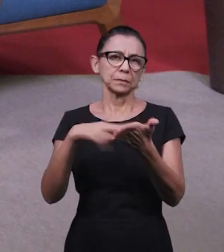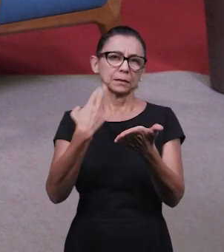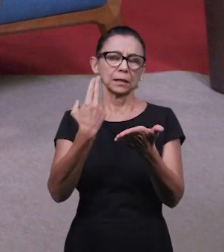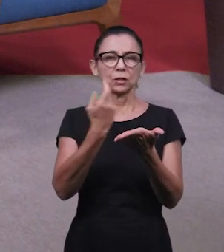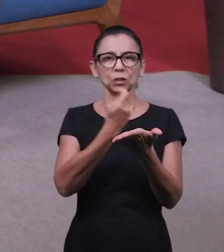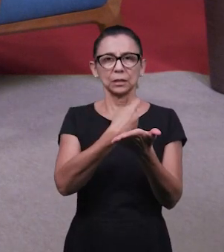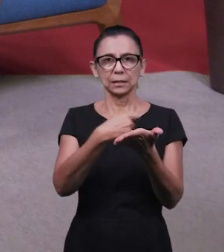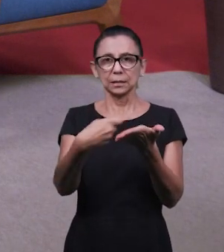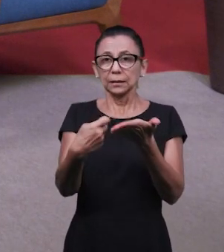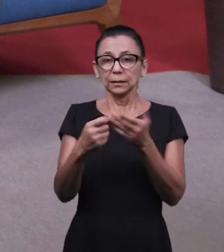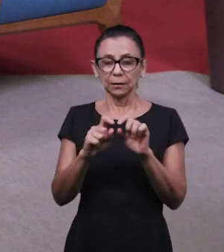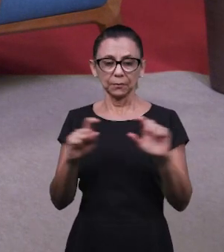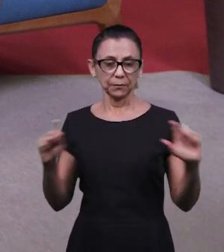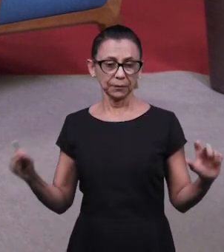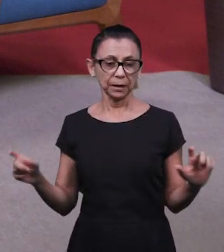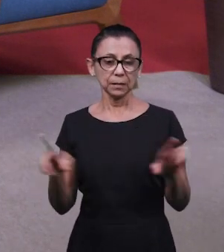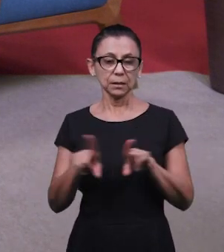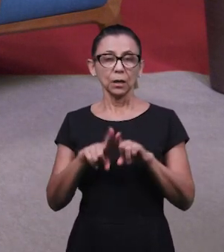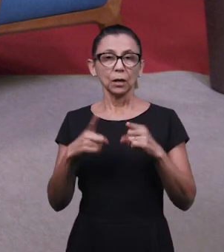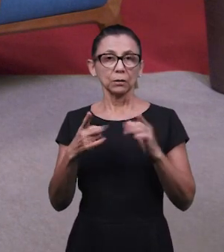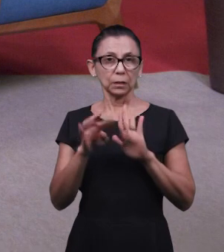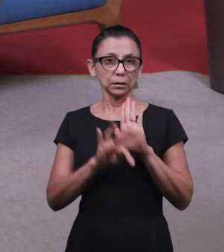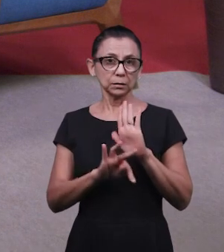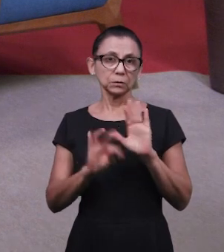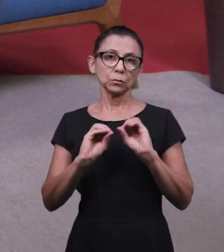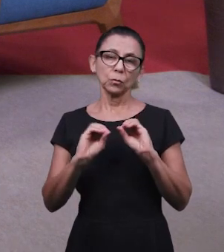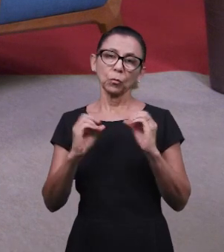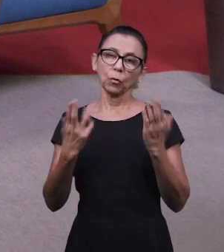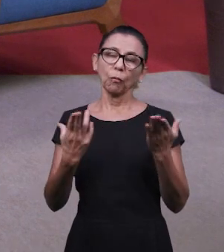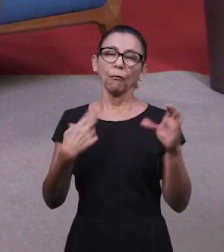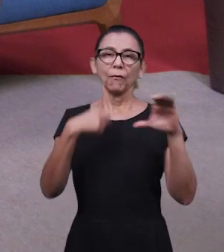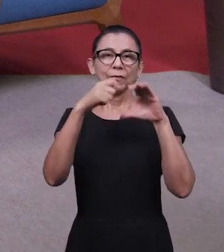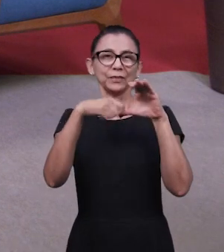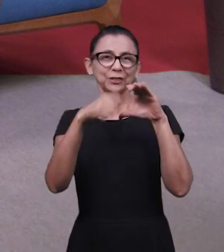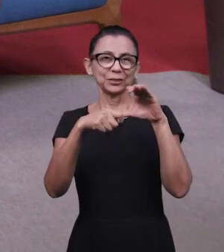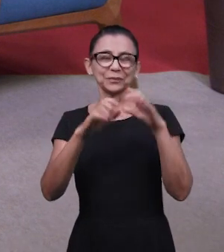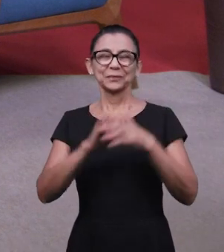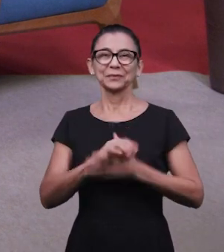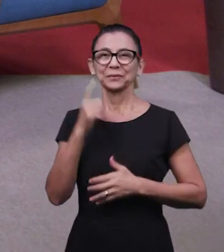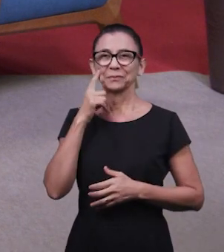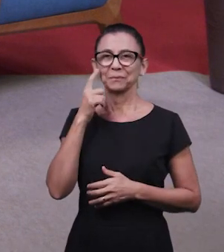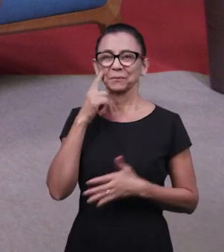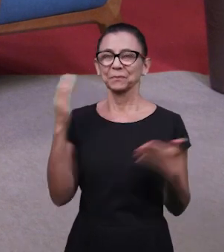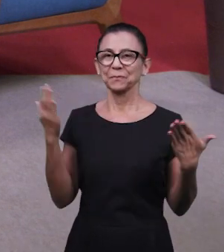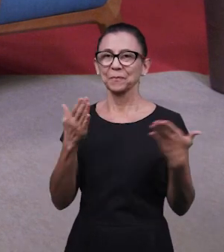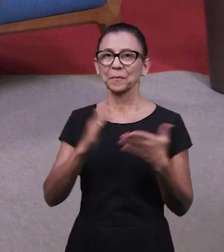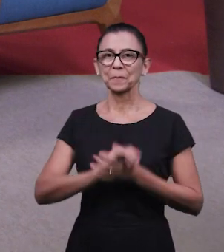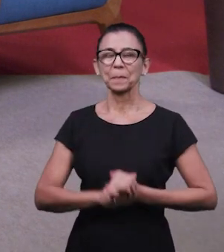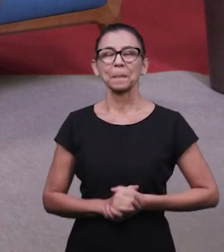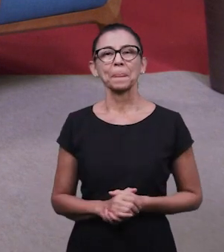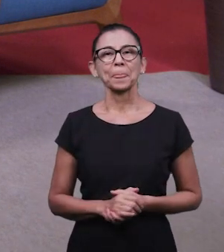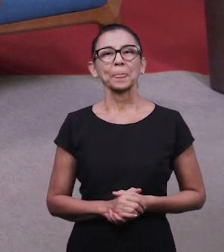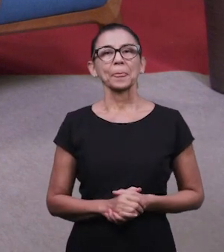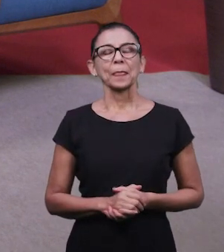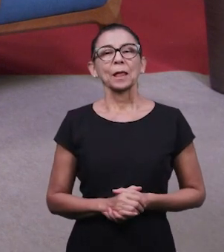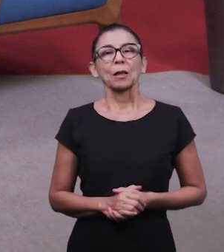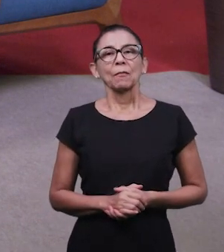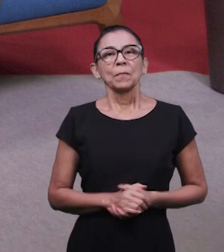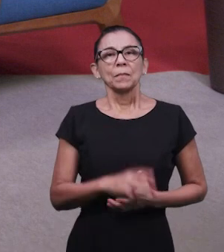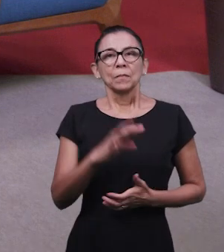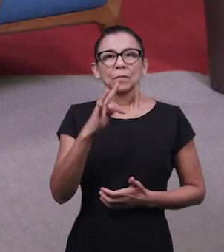pode mandar para nós uma mensagem em vídeo. Se você apontar a câmera do seu celular, você vai ser redirecionado, o aparelho vai ser redirecionado para